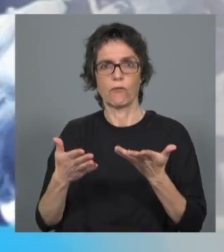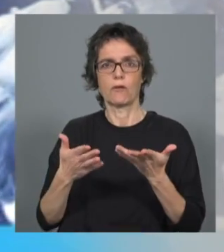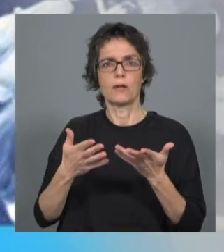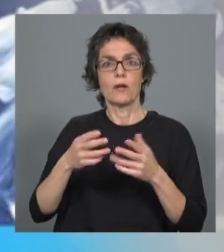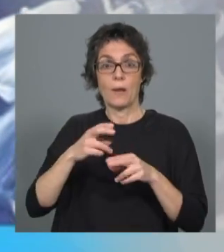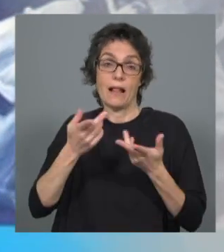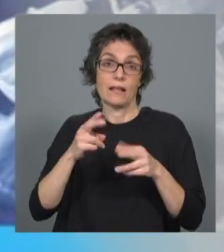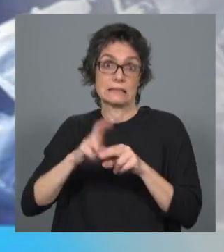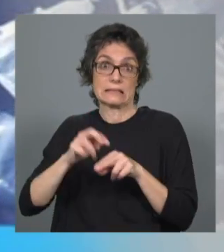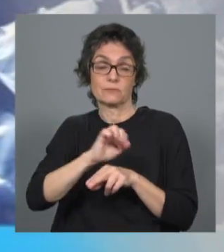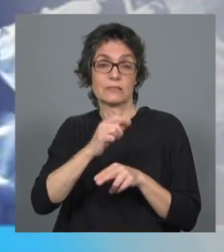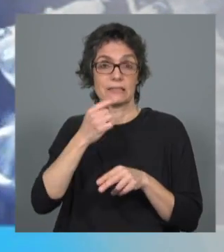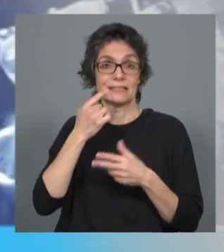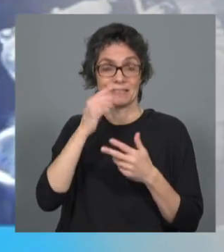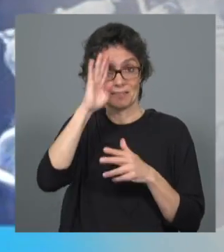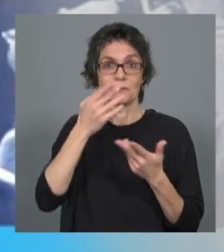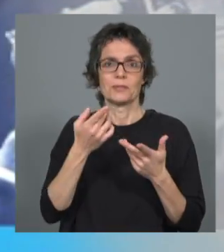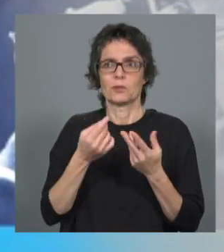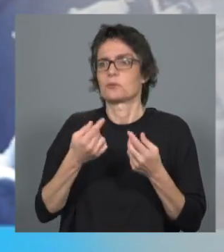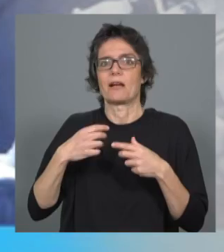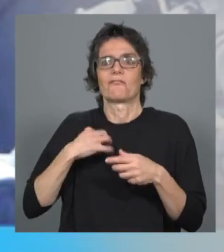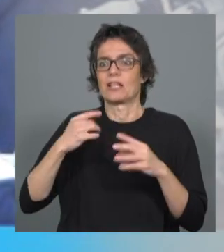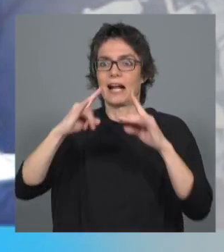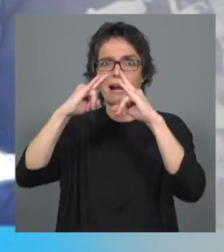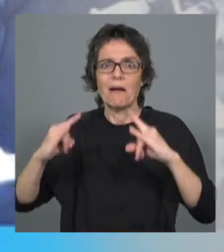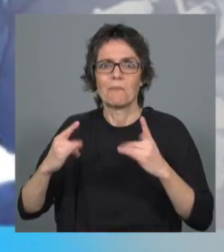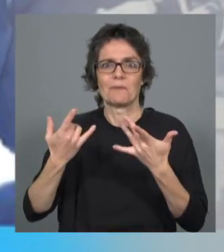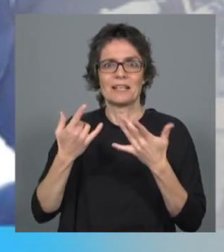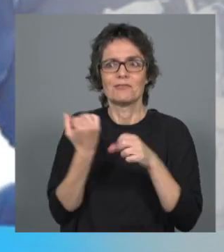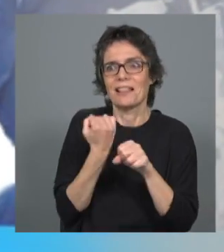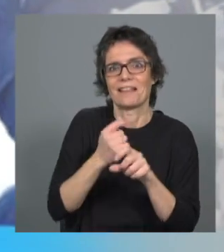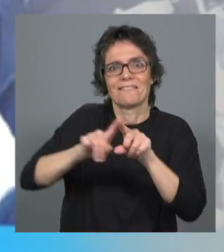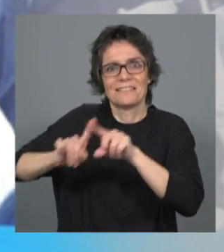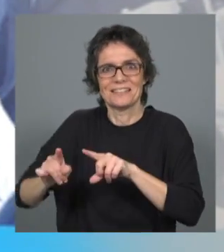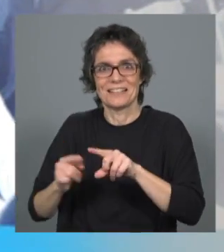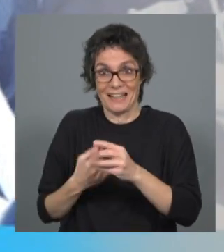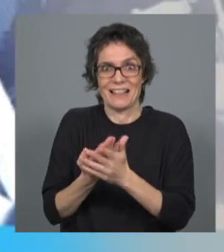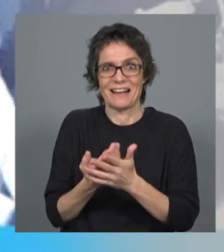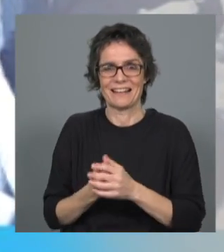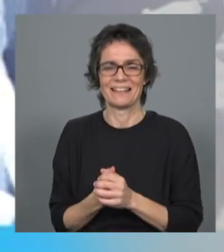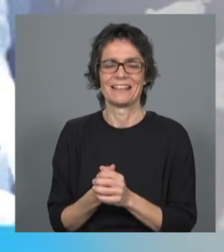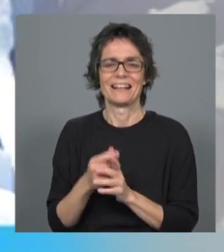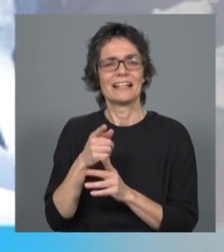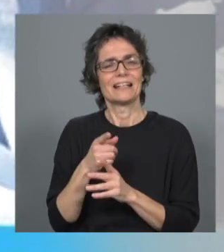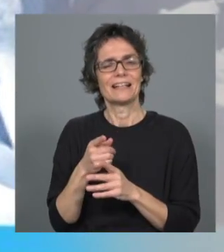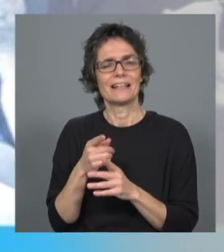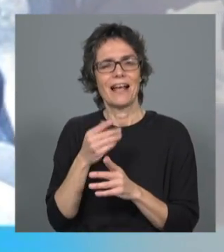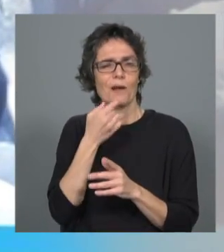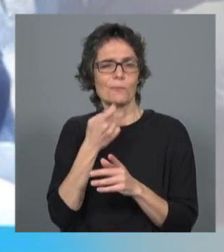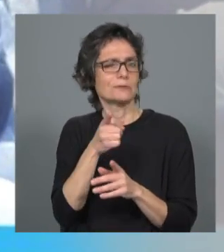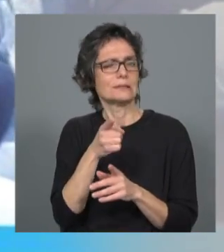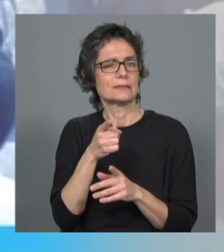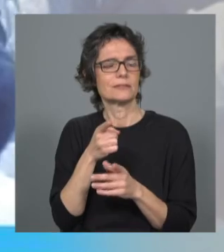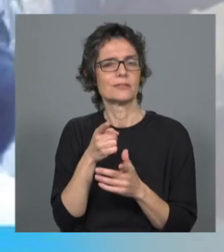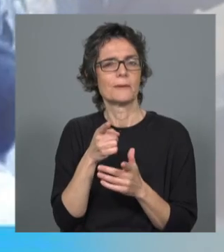em visitas de estudo, fazer acampamentos, realidades diversas. Esta é na verdade, uma preocupação